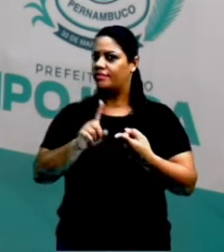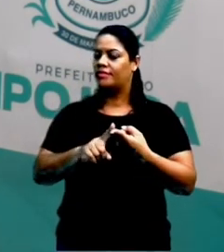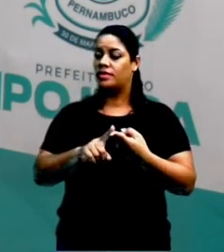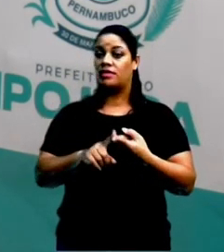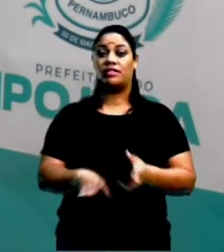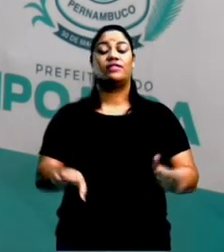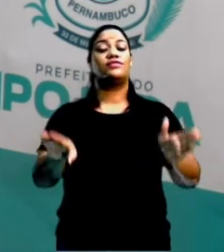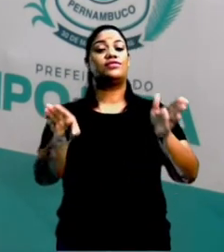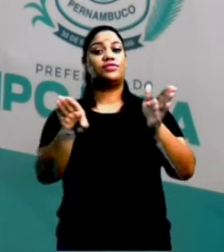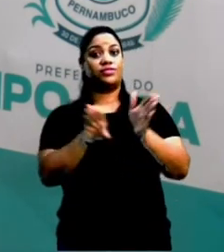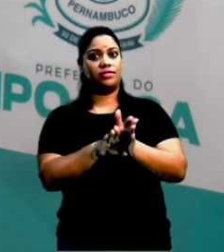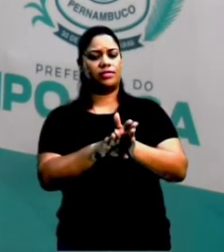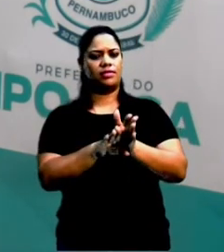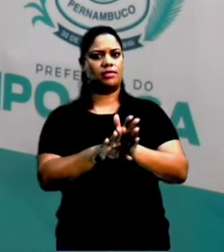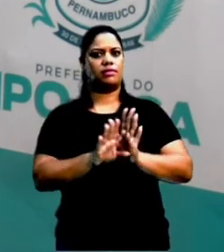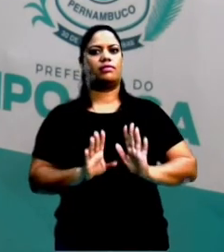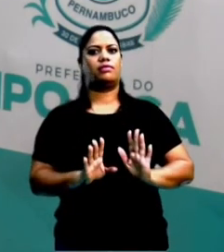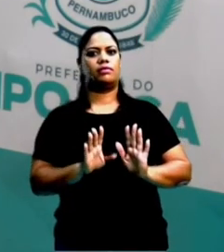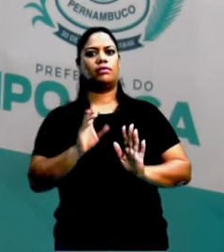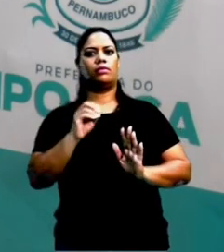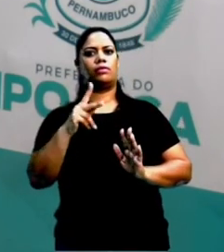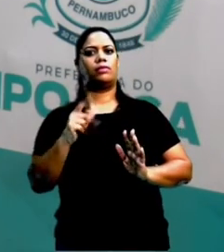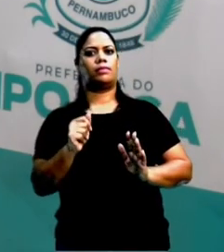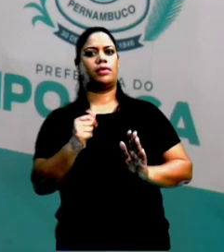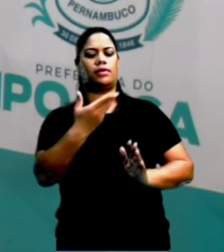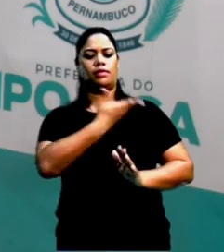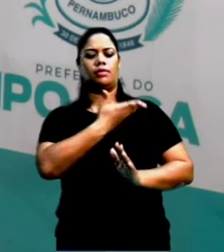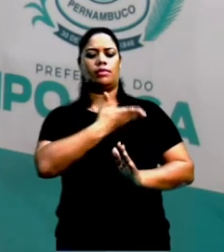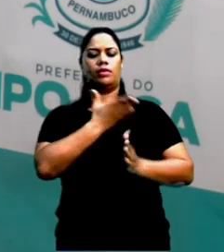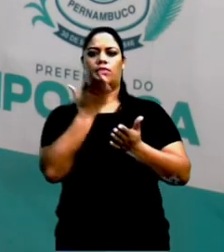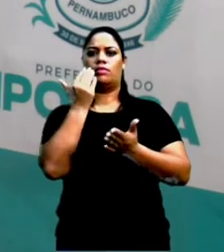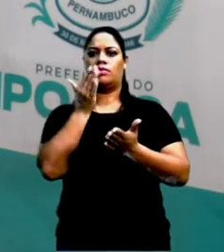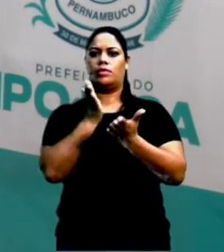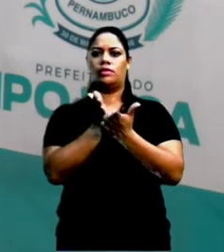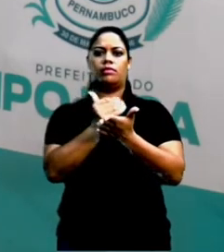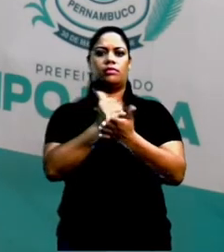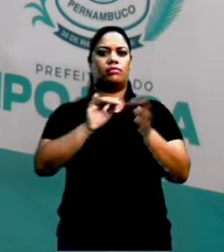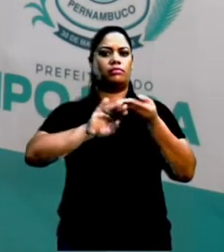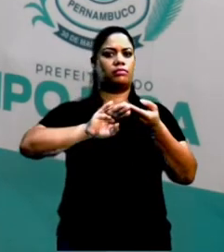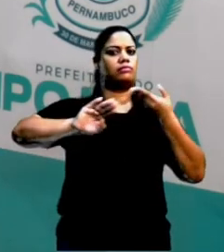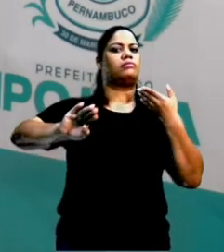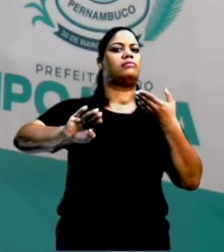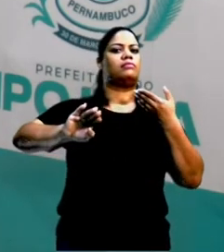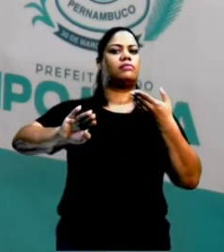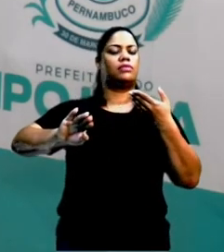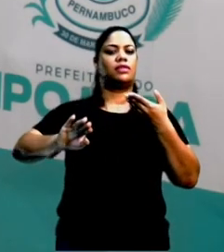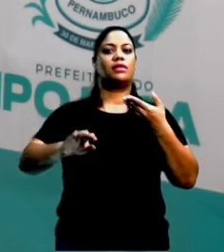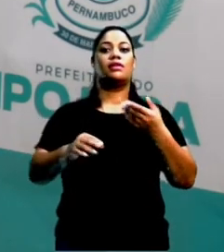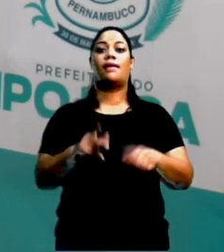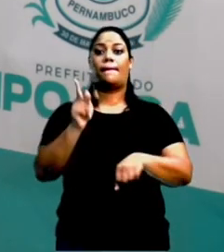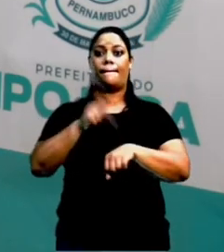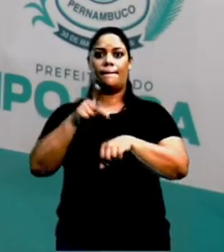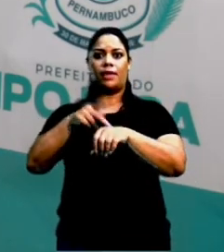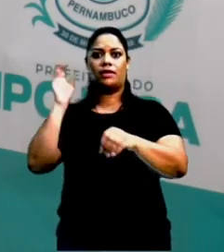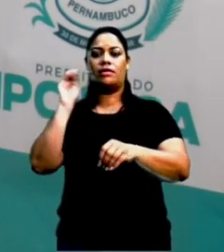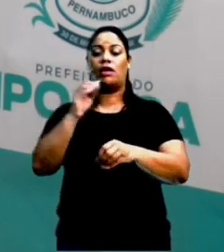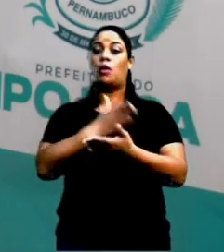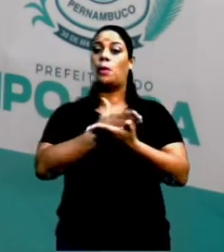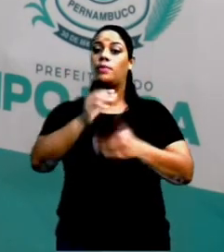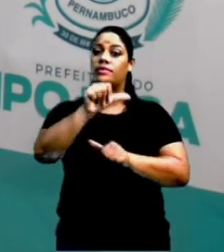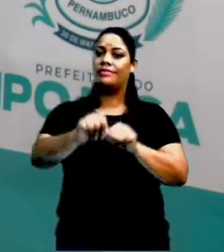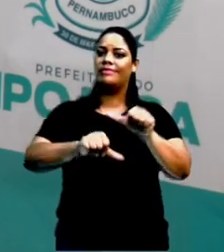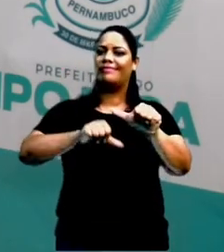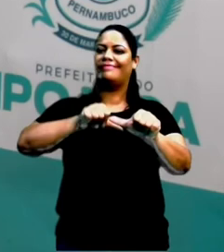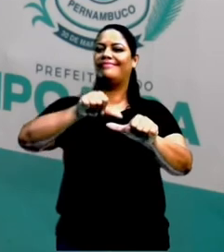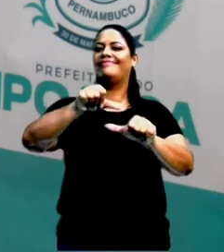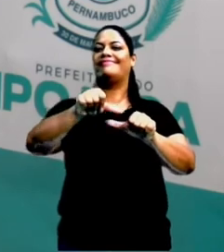chega na vez que Horácio diz, opa, amigos, amigos, comidas à parte, que Horácio ele joga a pedra, que ele perde a memória, ele começa a